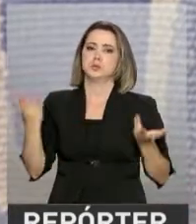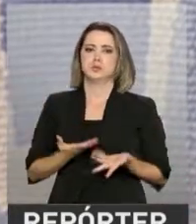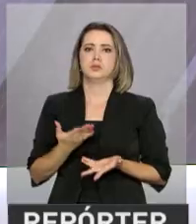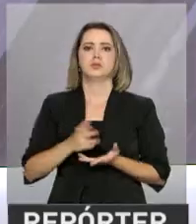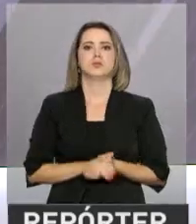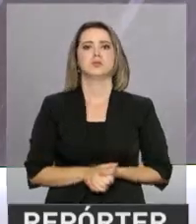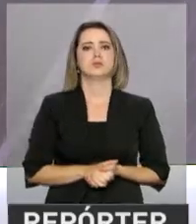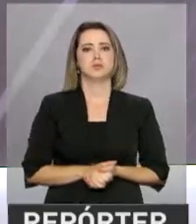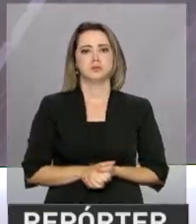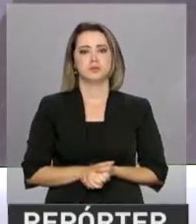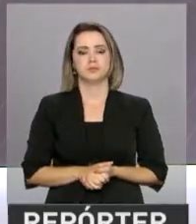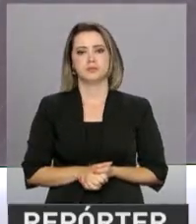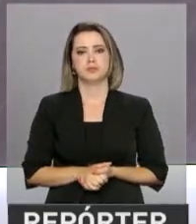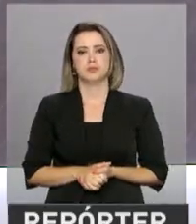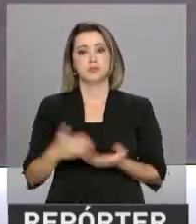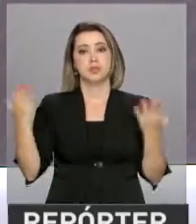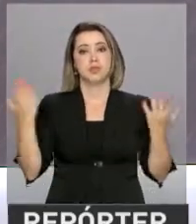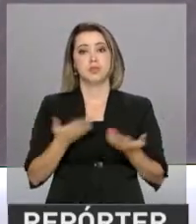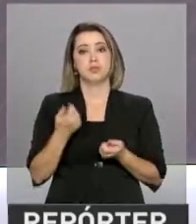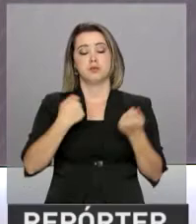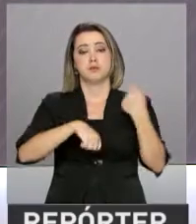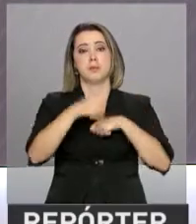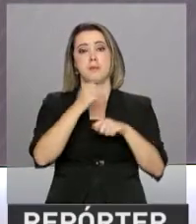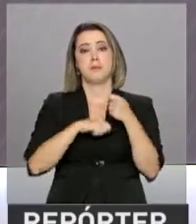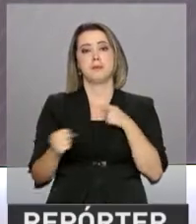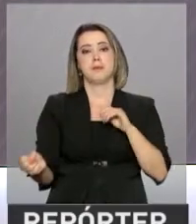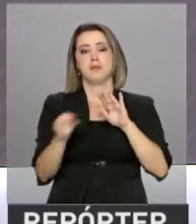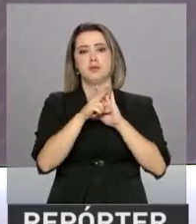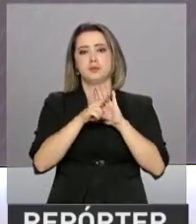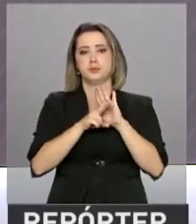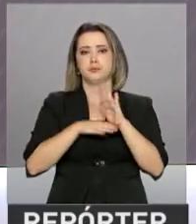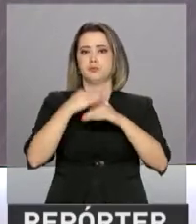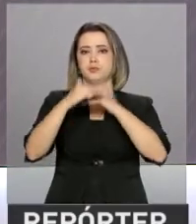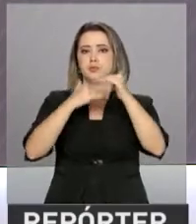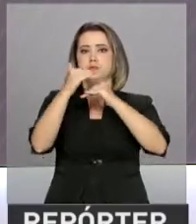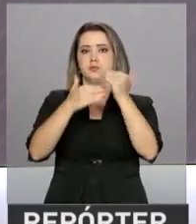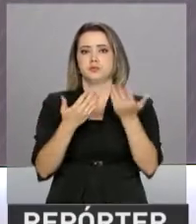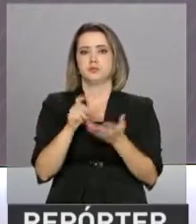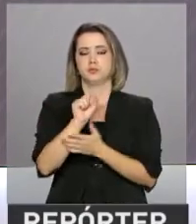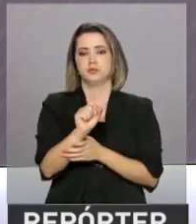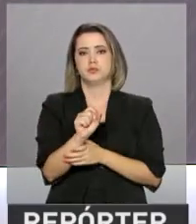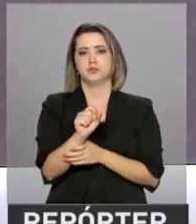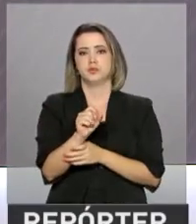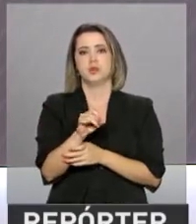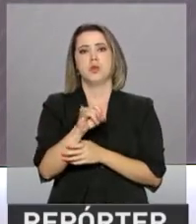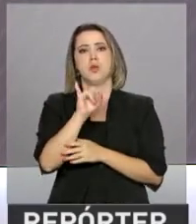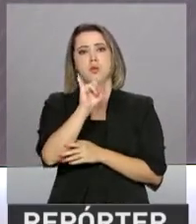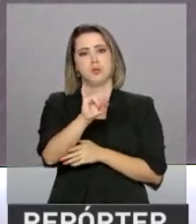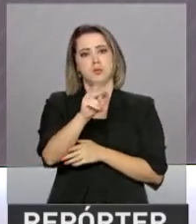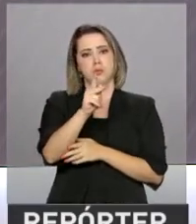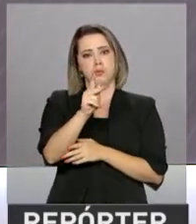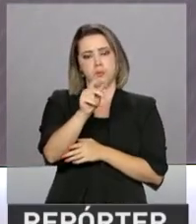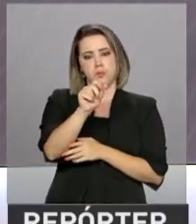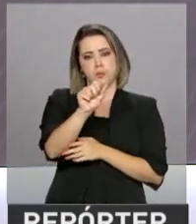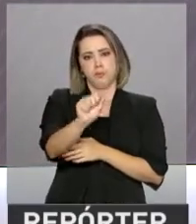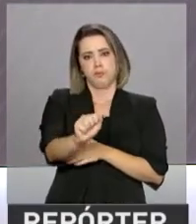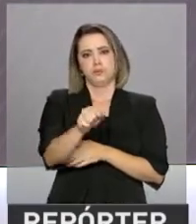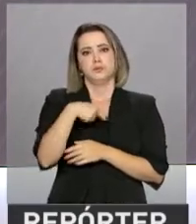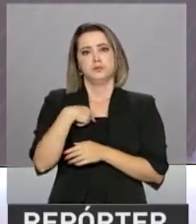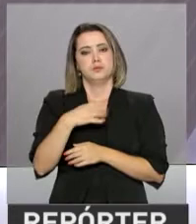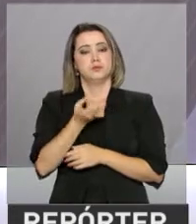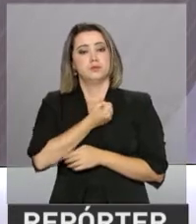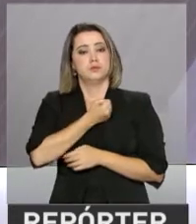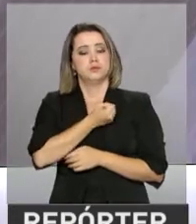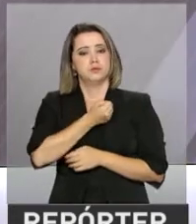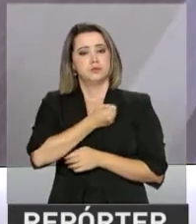atuais agora sobre economia e retomada do crescimento o instituto de pesquisa econômica e aplicada ipea